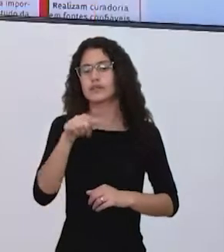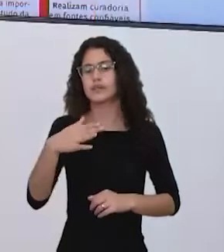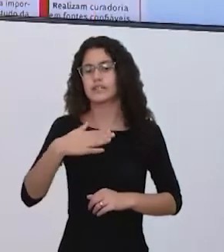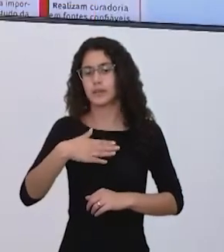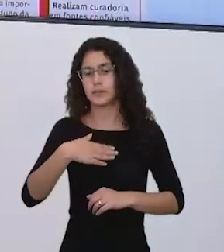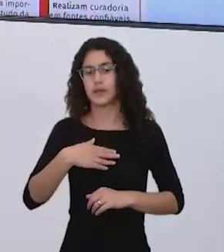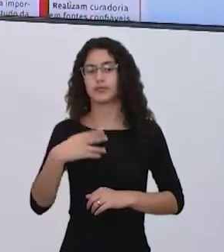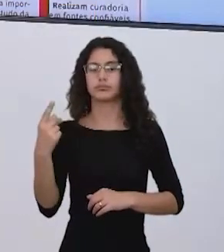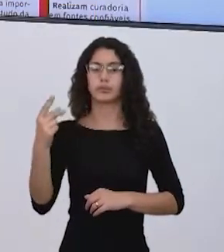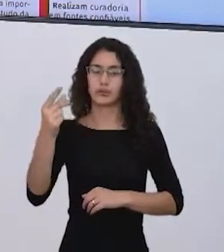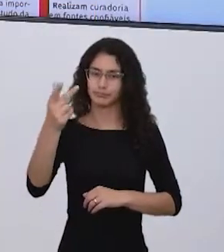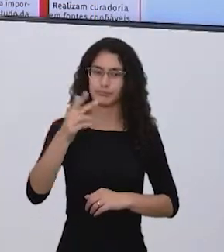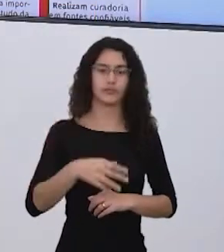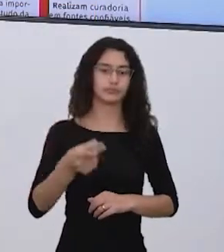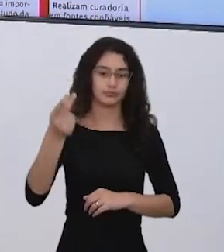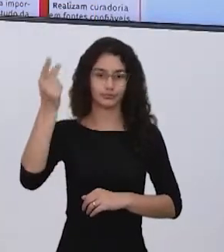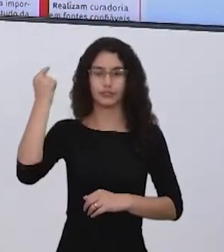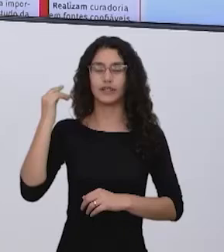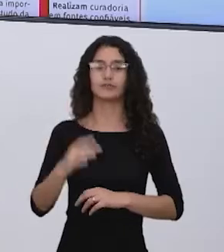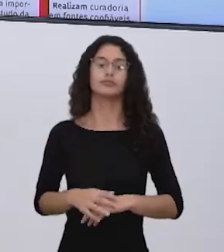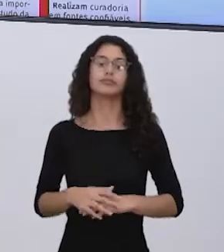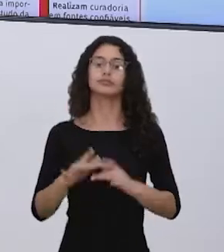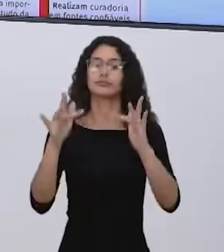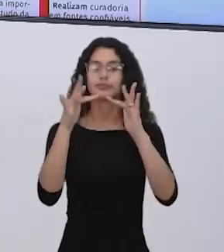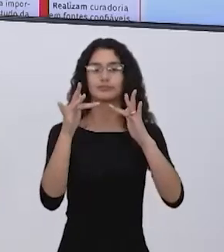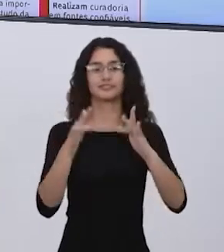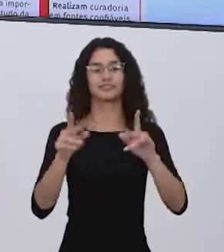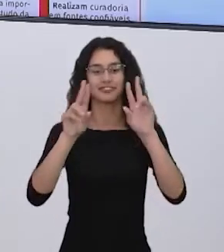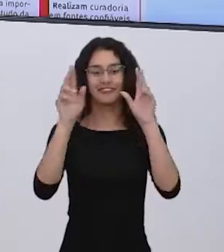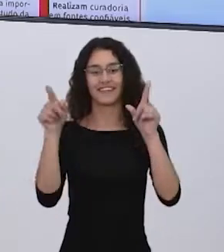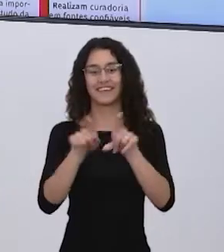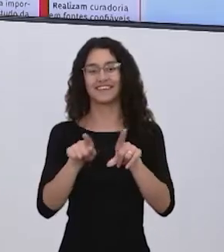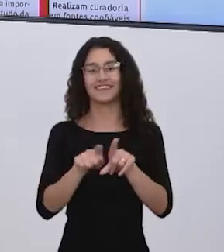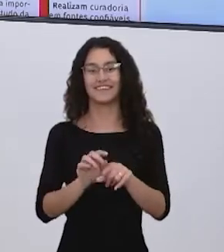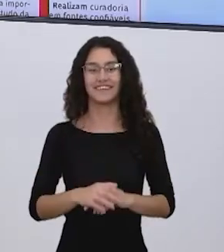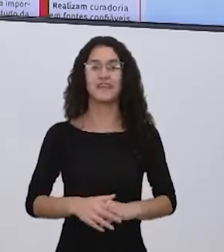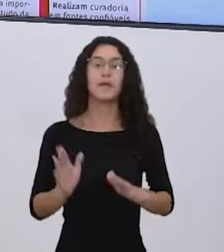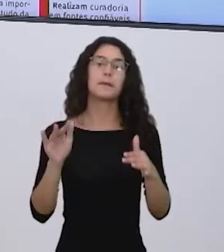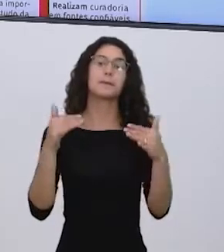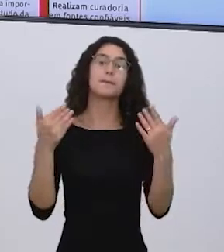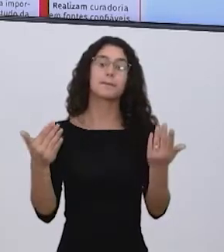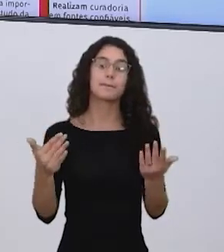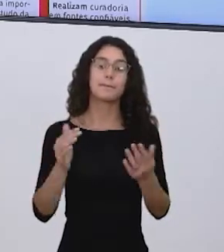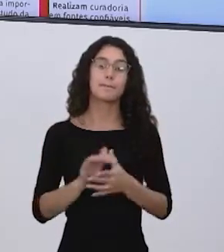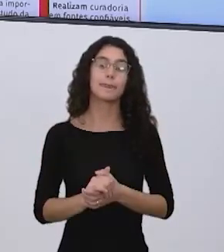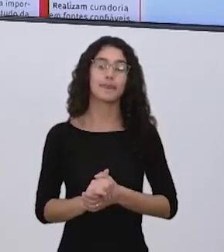condição juvenil passou faz alguns anos, mas a gente não entra nesse tópico também desnecessário. Mas assim,